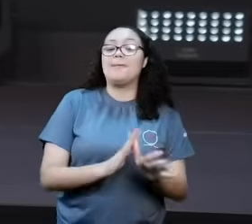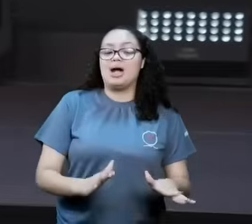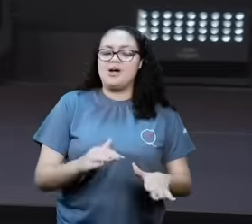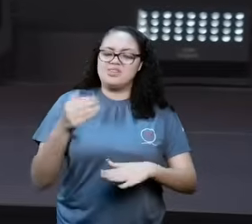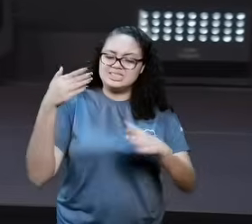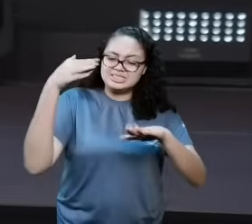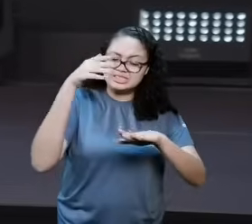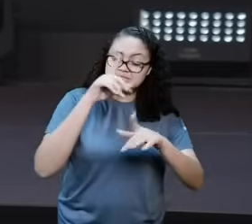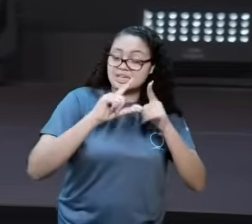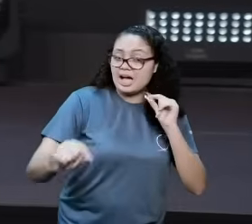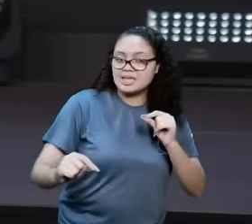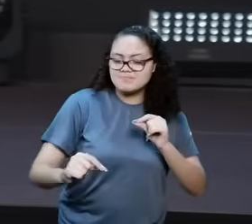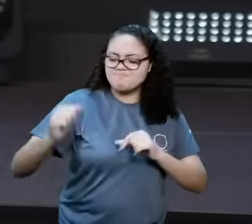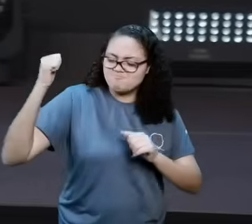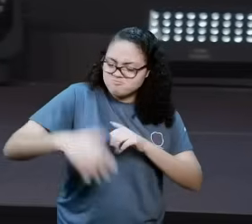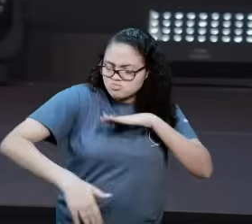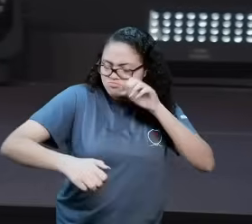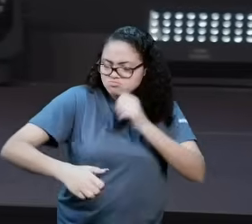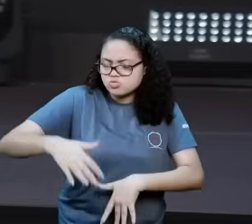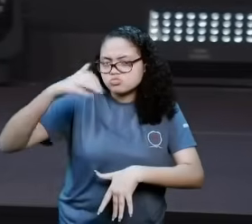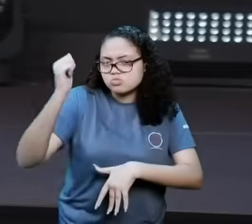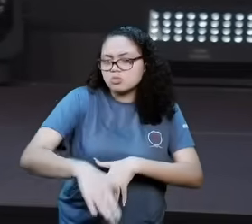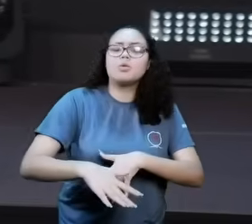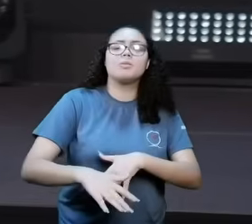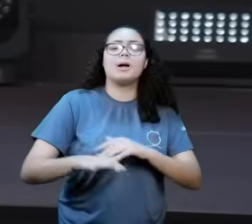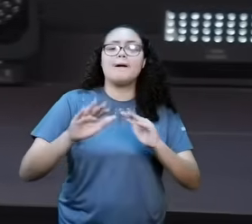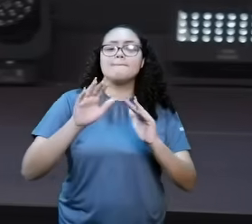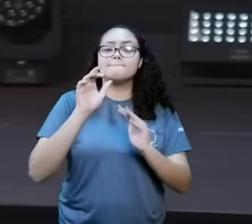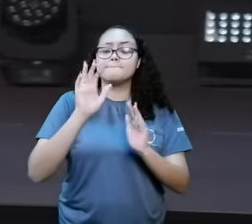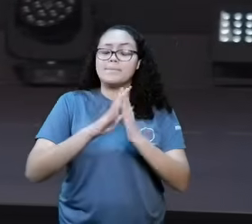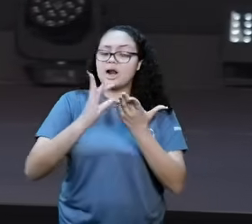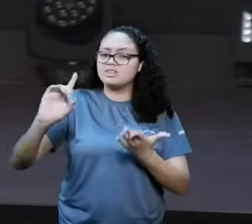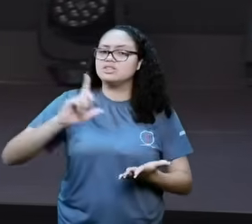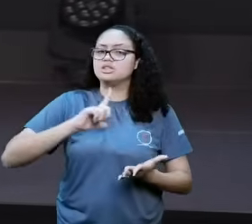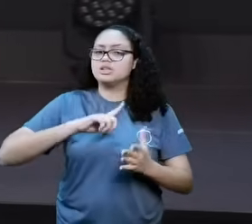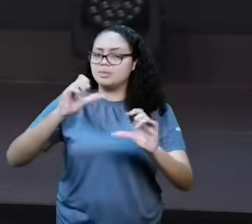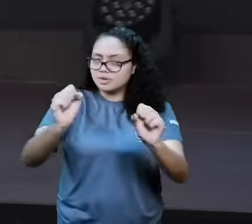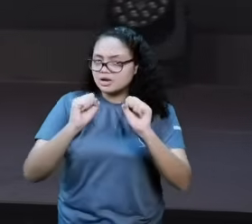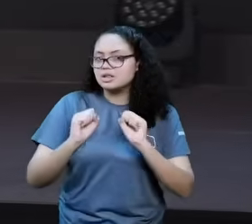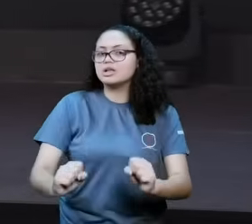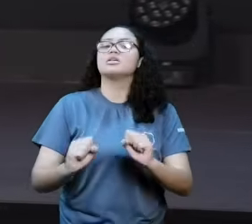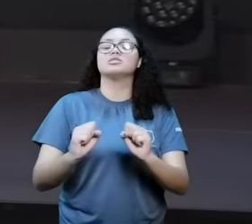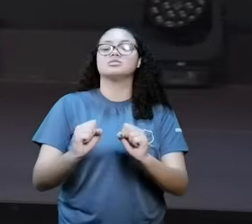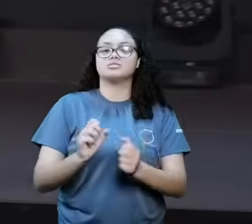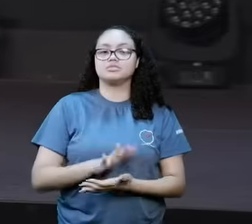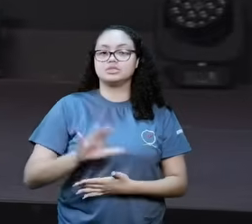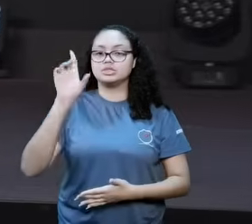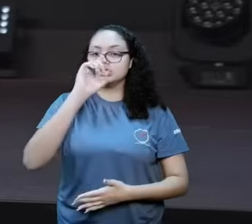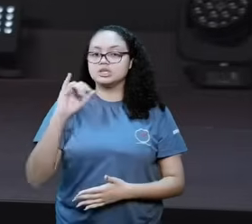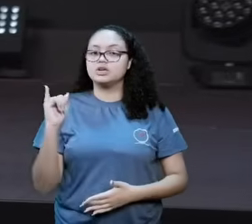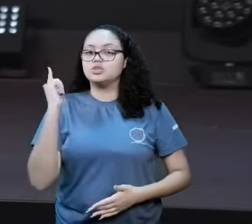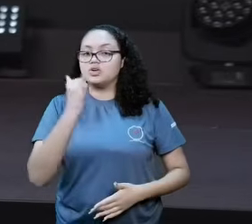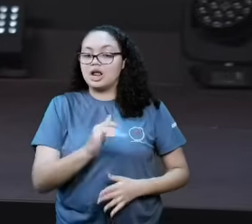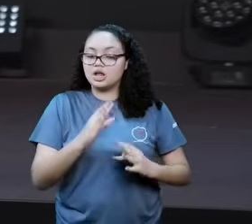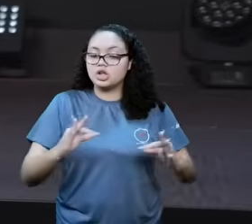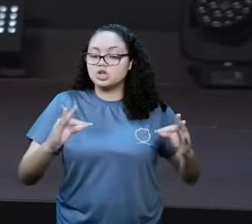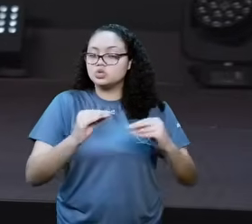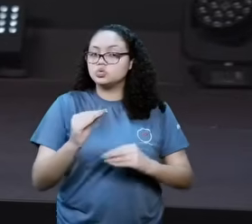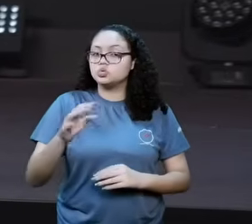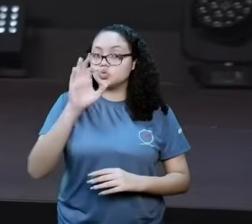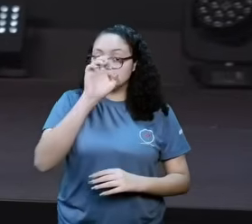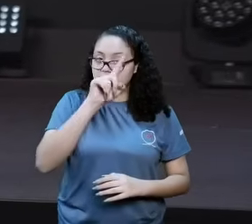A palavra de Deus tem esse poder. Agora veja, Deus fala tudo o que Ezequiel tem que